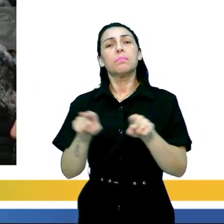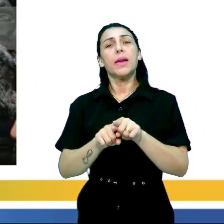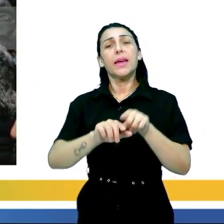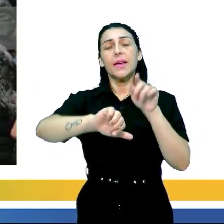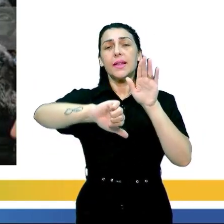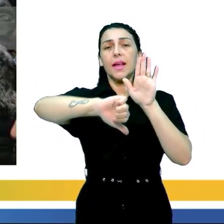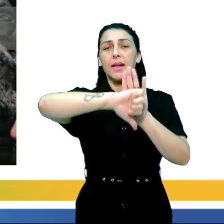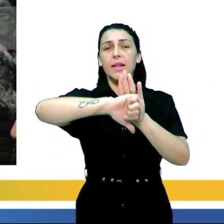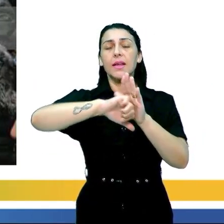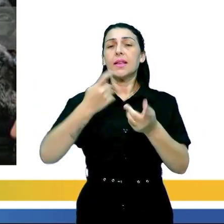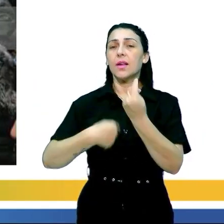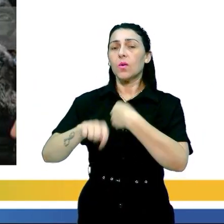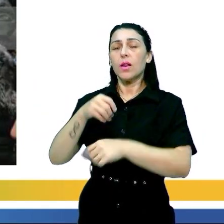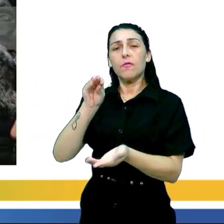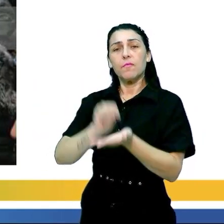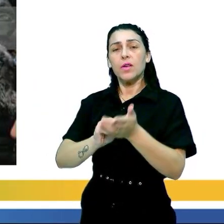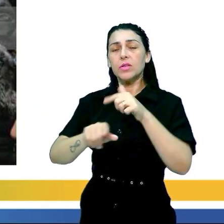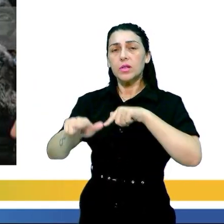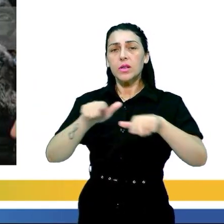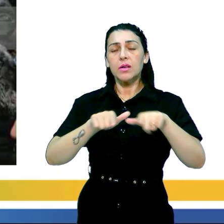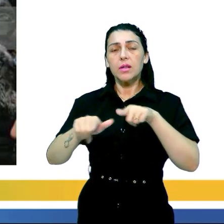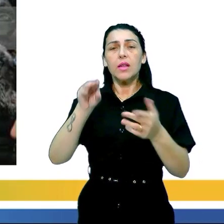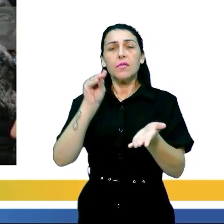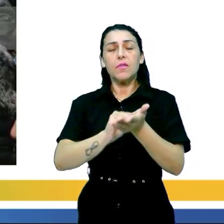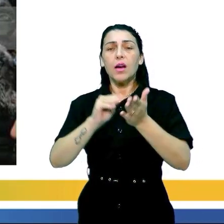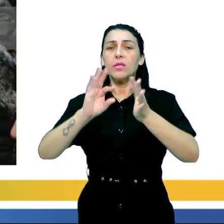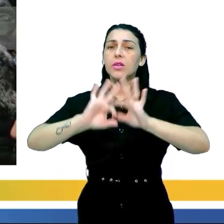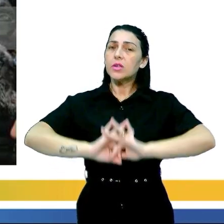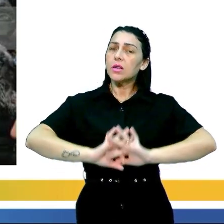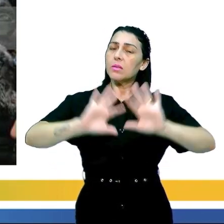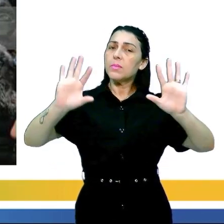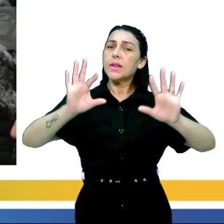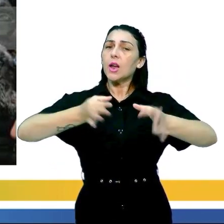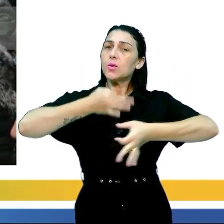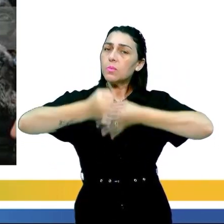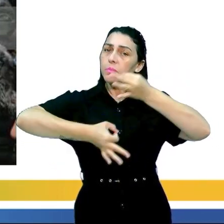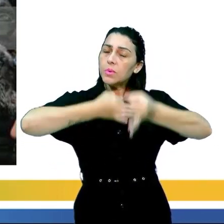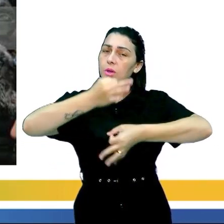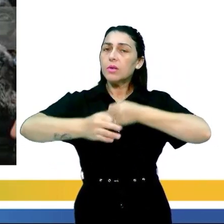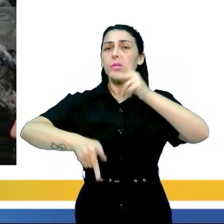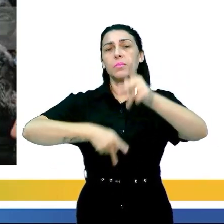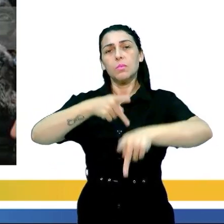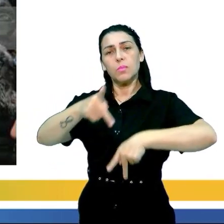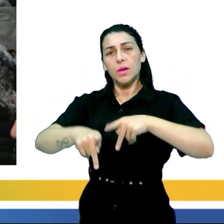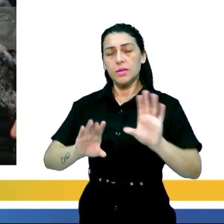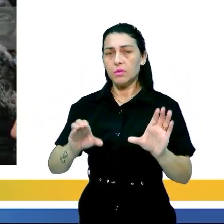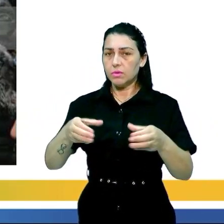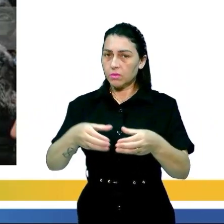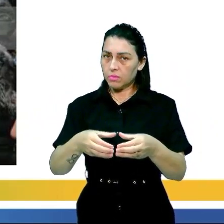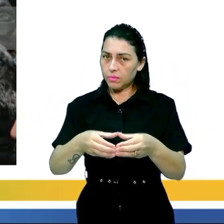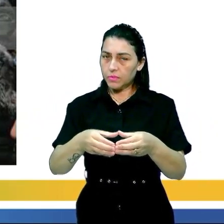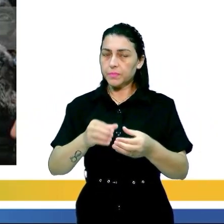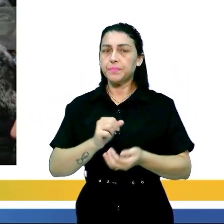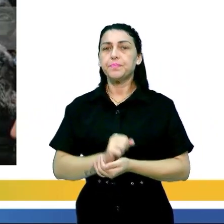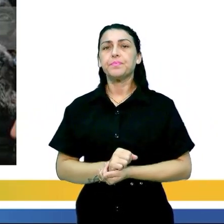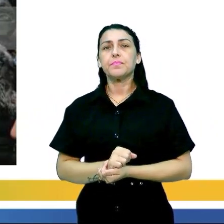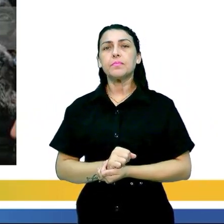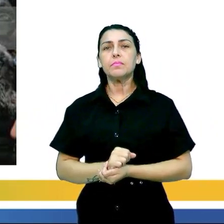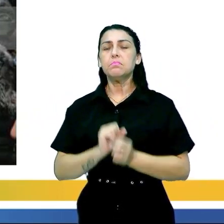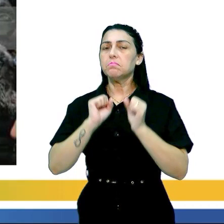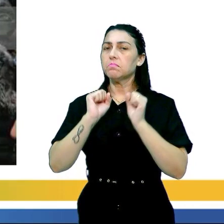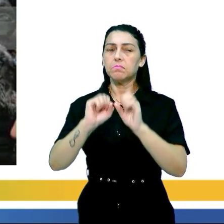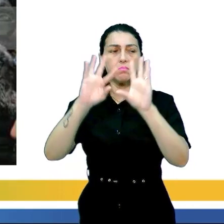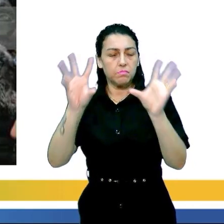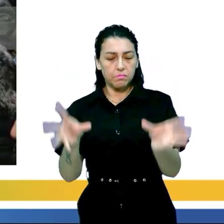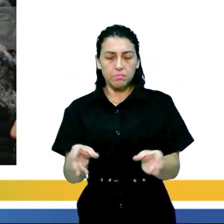crise econômica, do desemprego e da falta de liberdade de expressão daquela população. Aí a gente